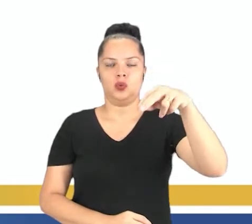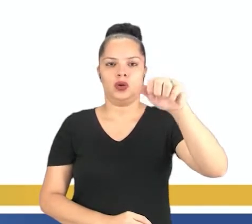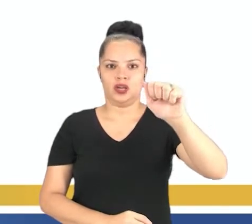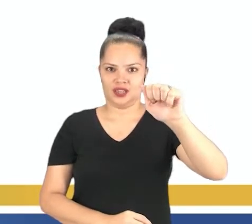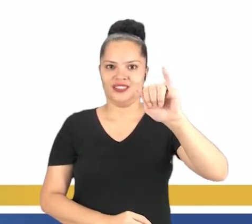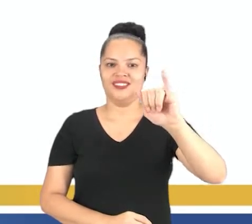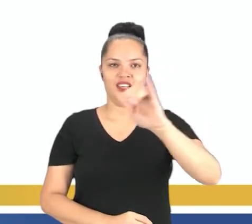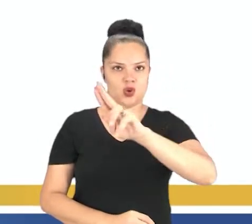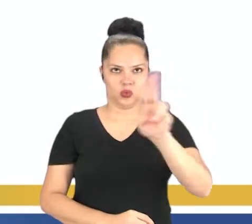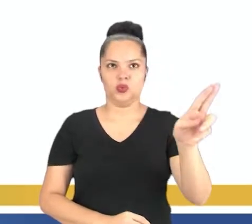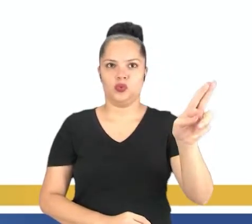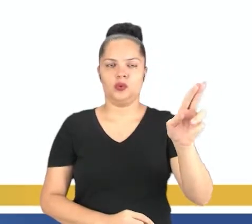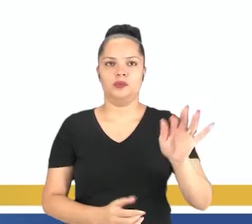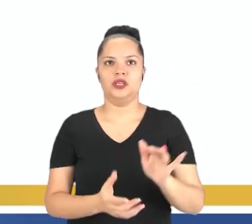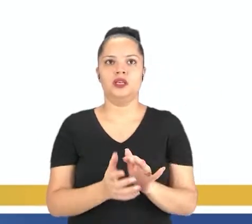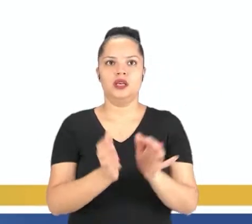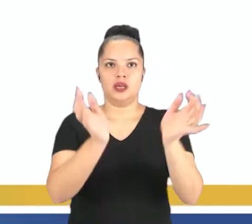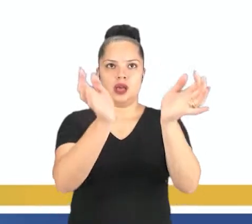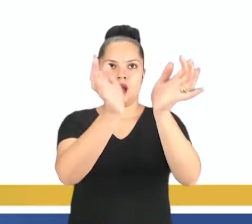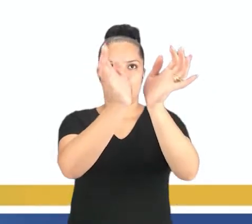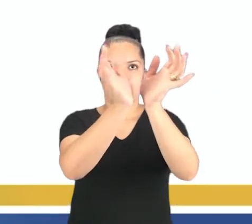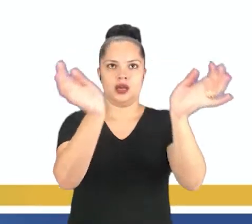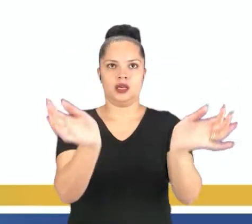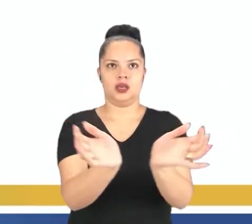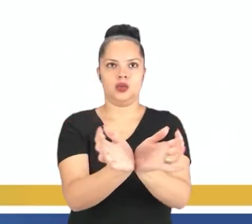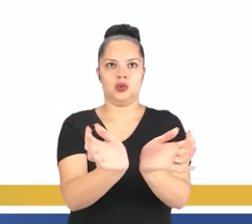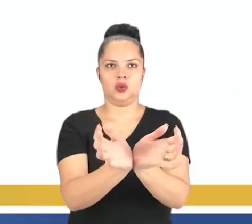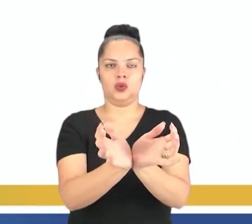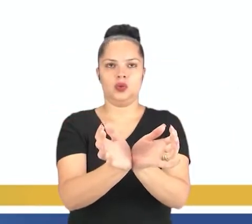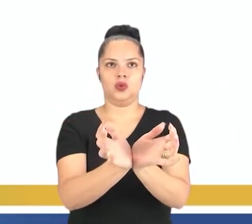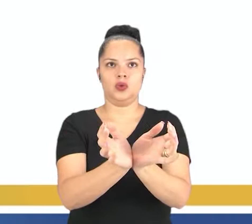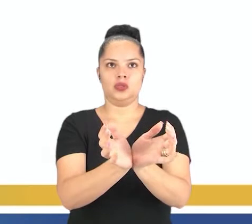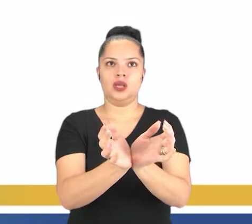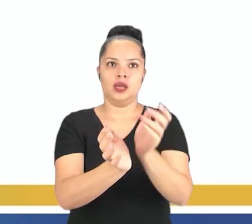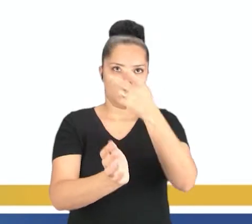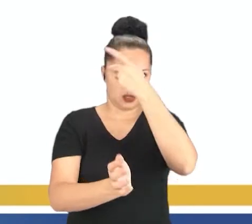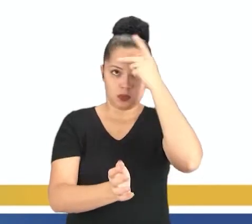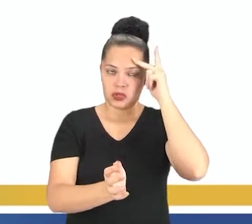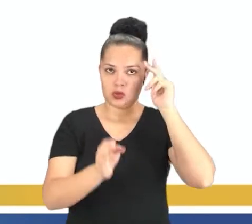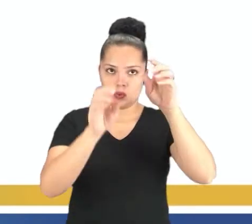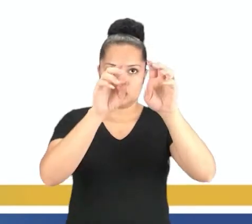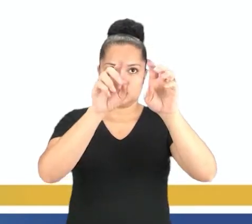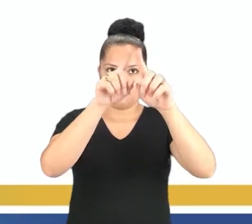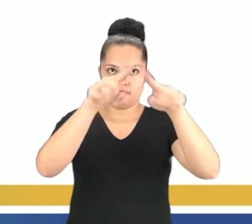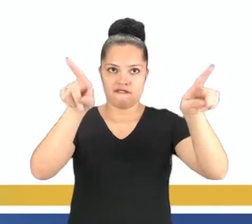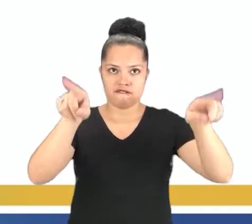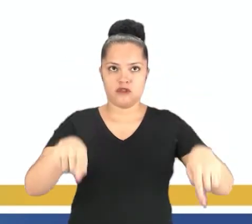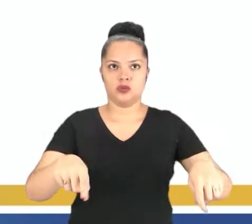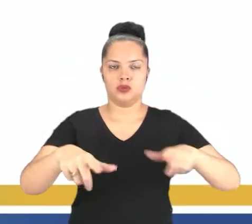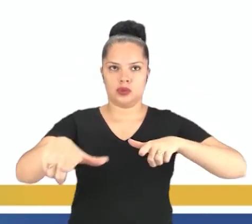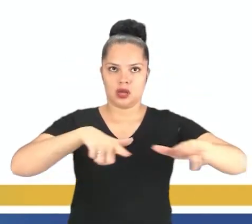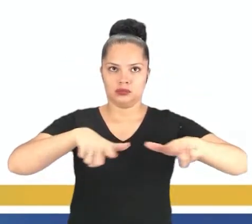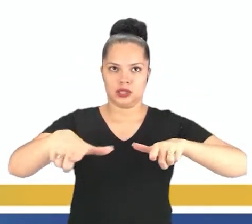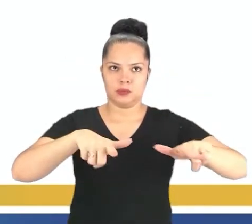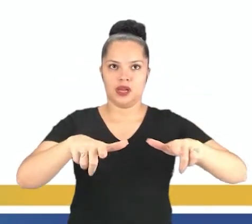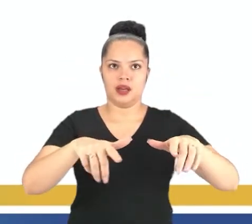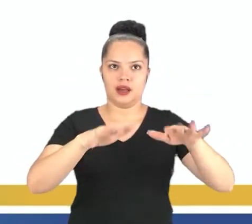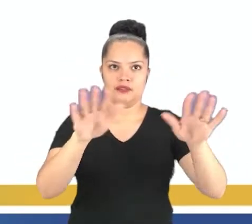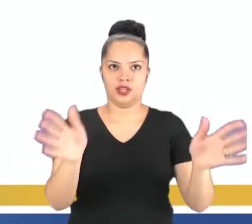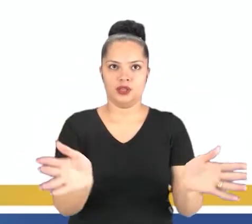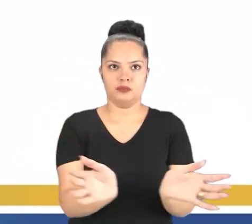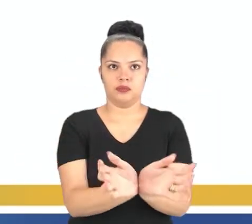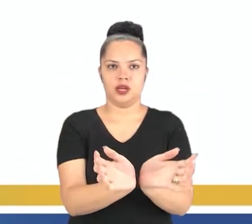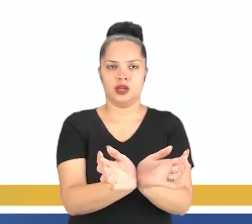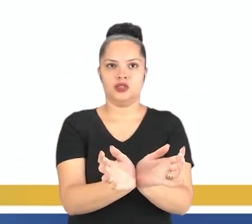funcionários né na no segundo segundo Escalão e o Março ali né que a cidade de Campo tá